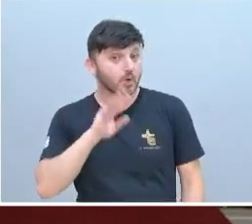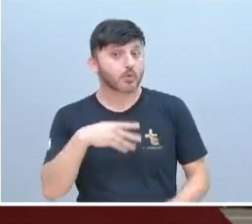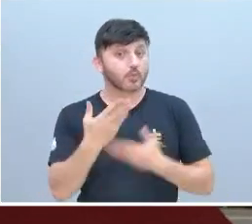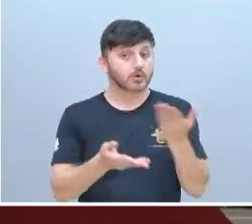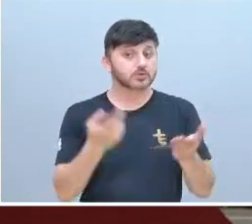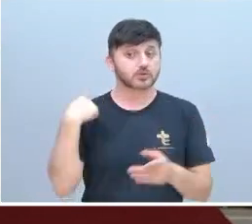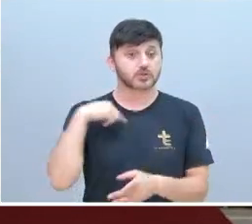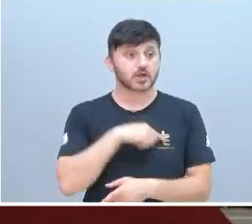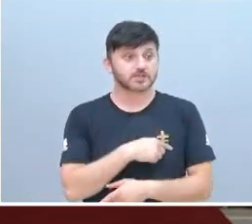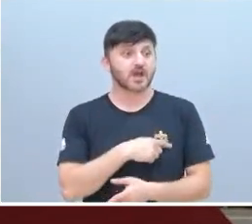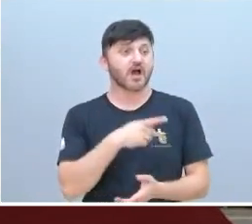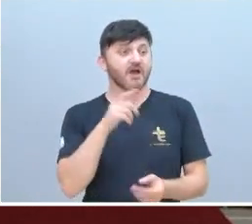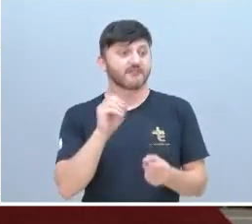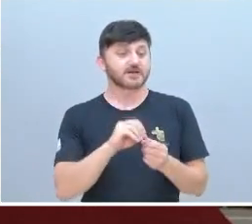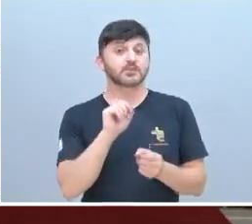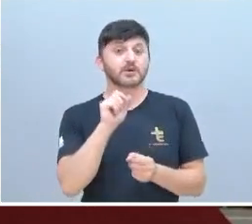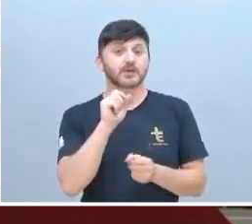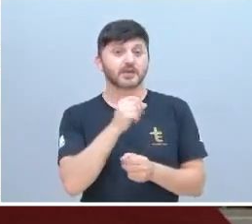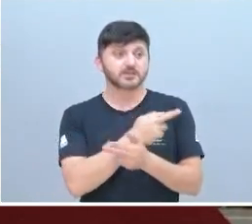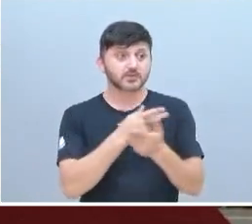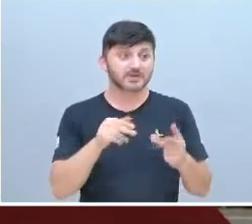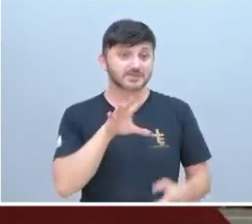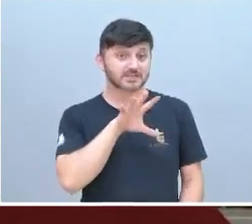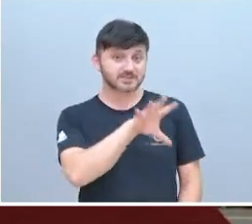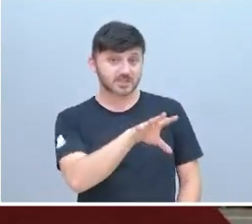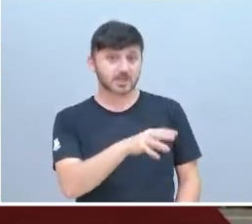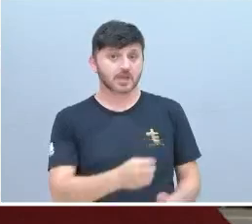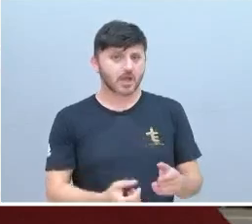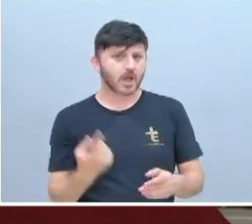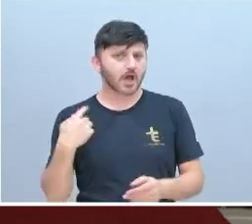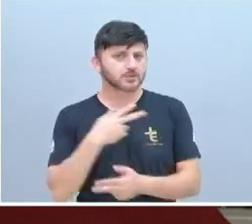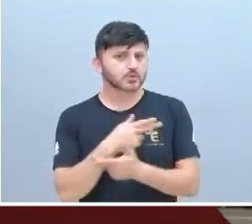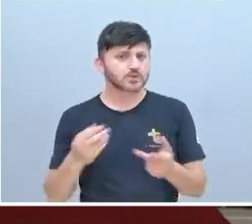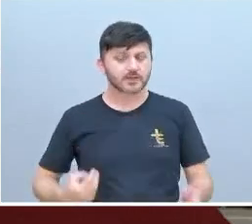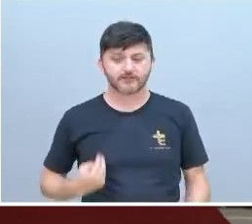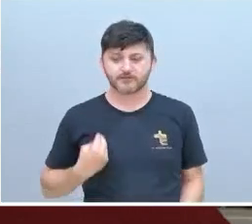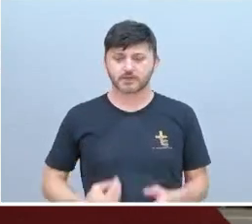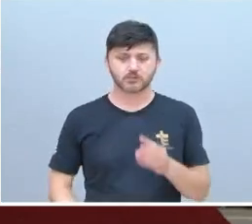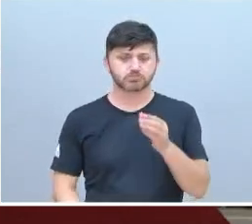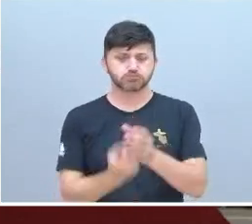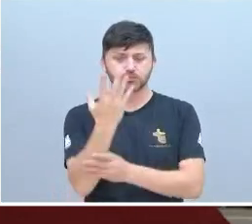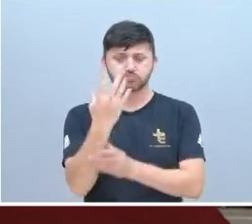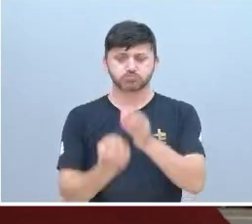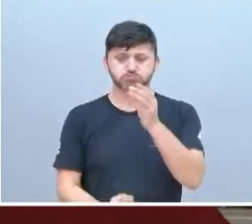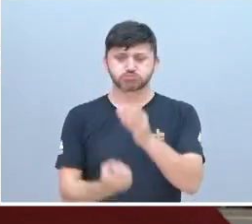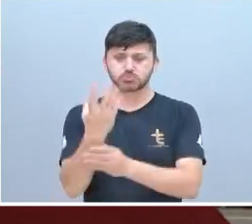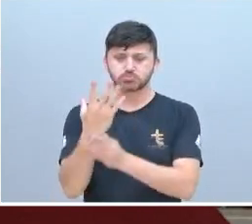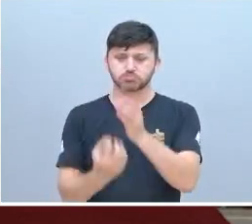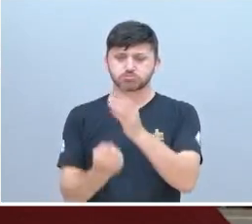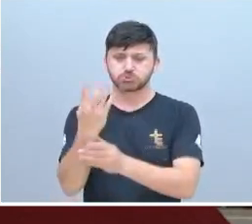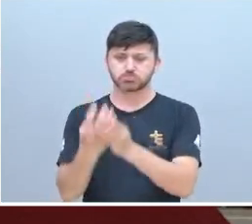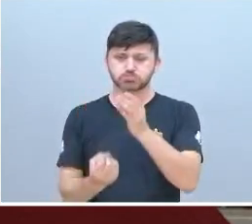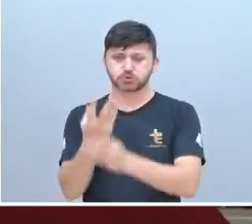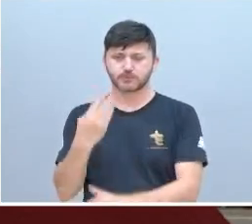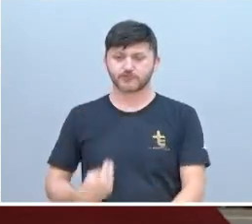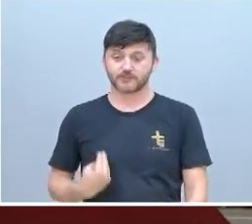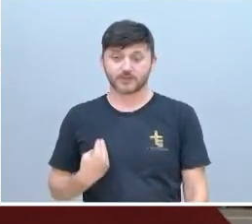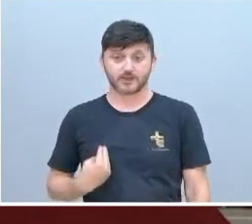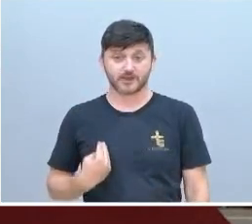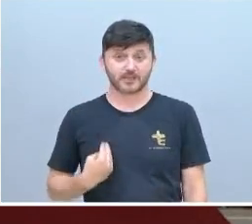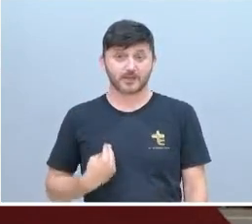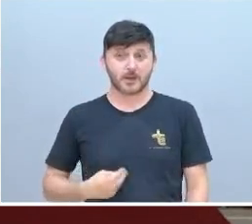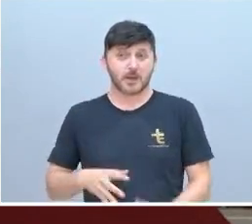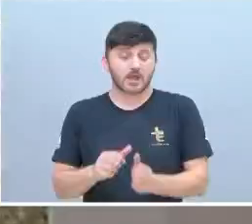assim, os frutos são imensos. Quando agimos dessa forma, os frutos